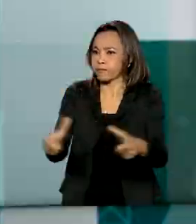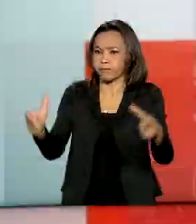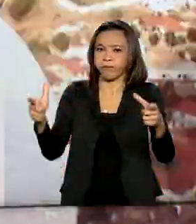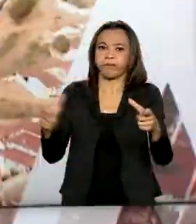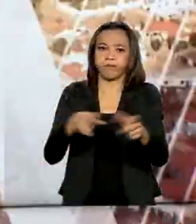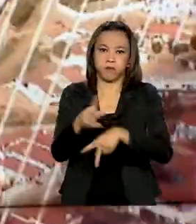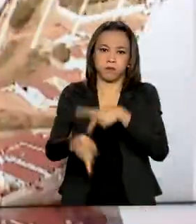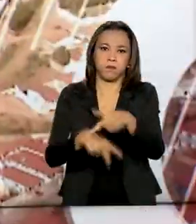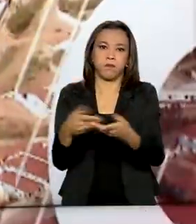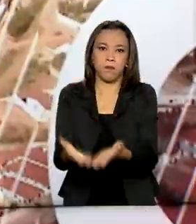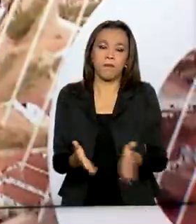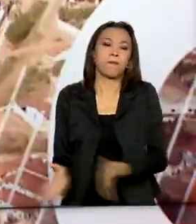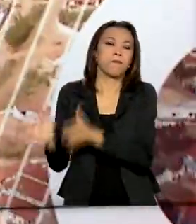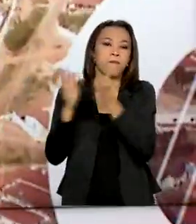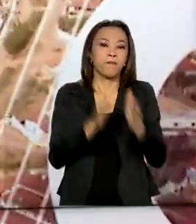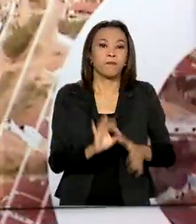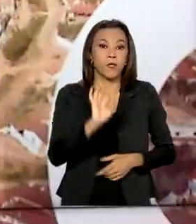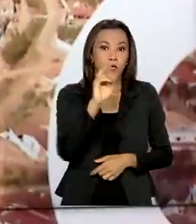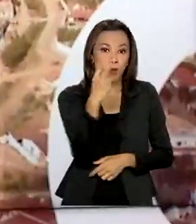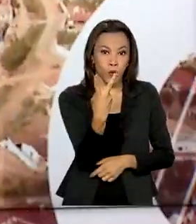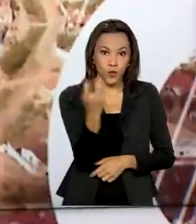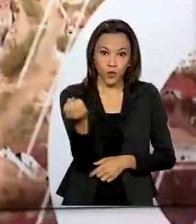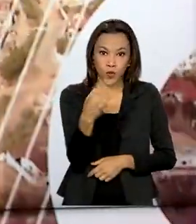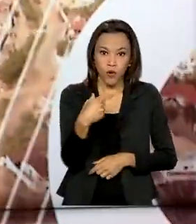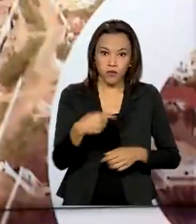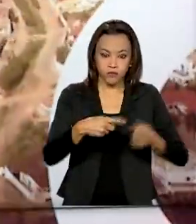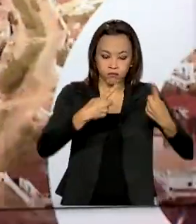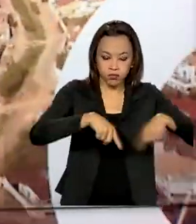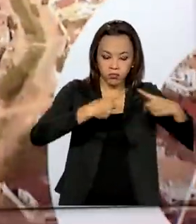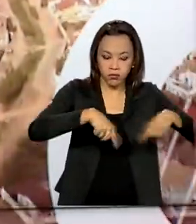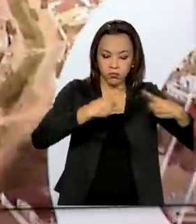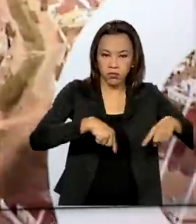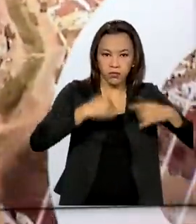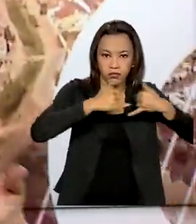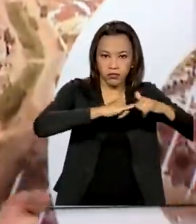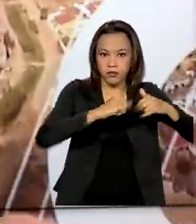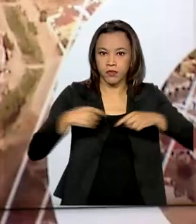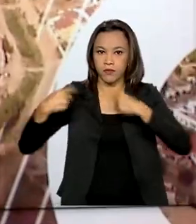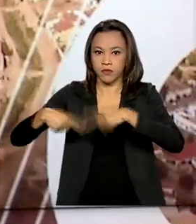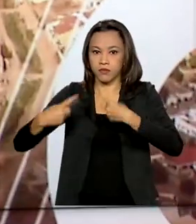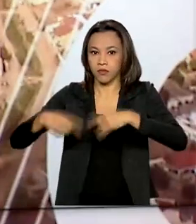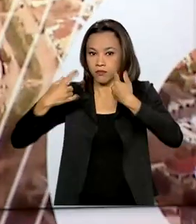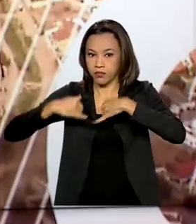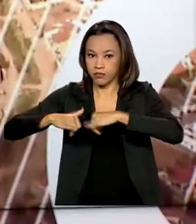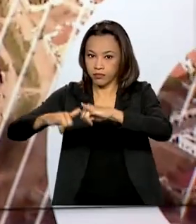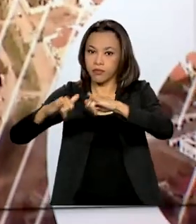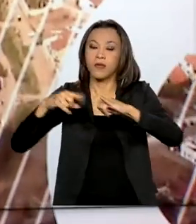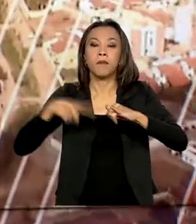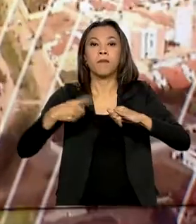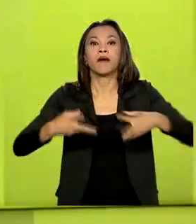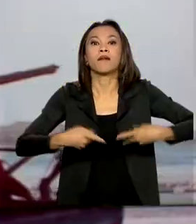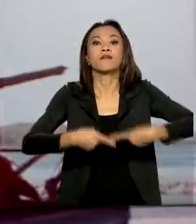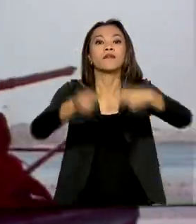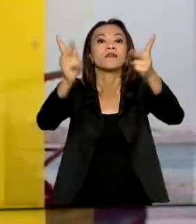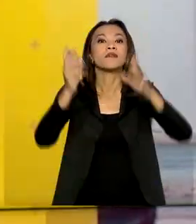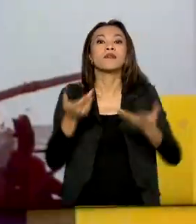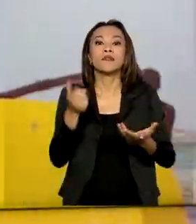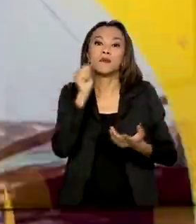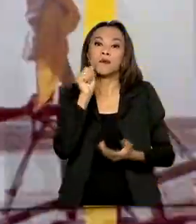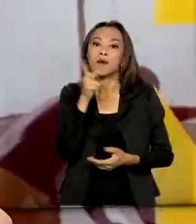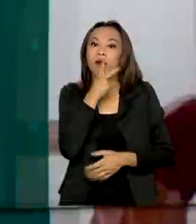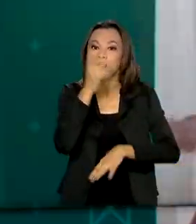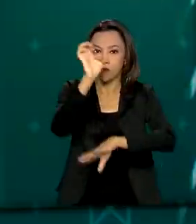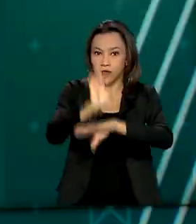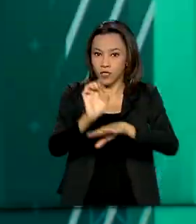os dois novos transformadores foram adquiridos por uma concessionária para reforçar a segurança da transmissão de energia no Amapá